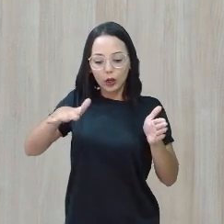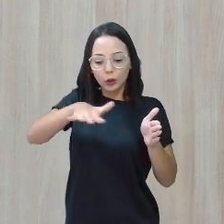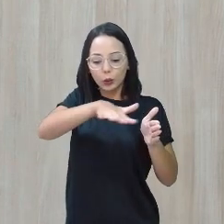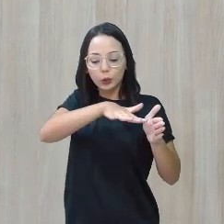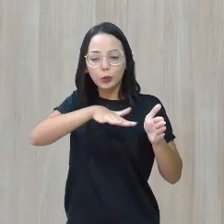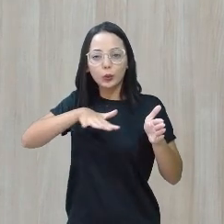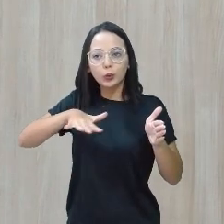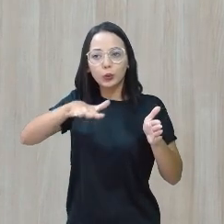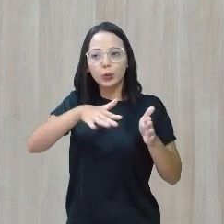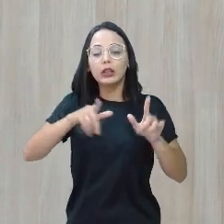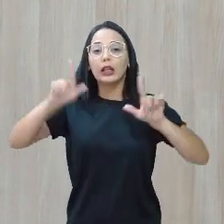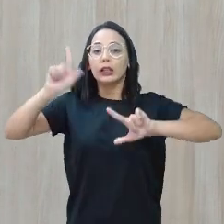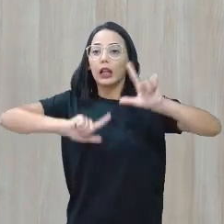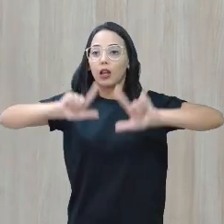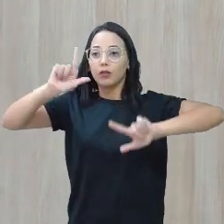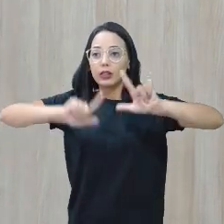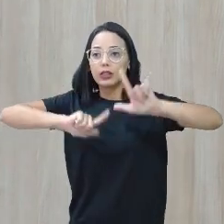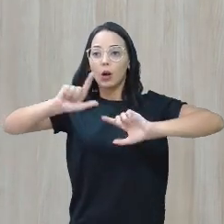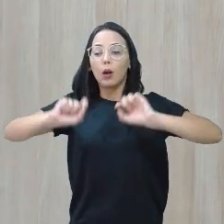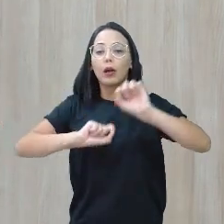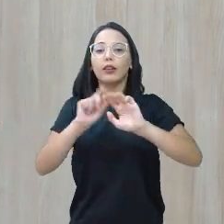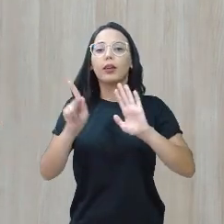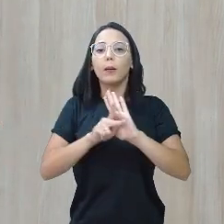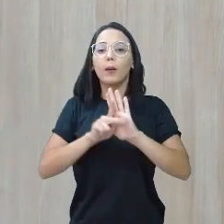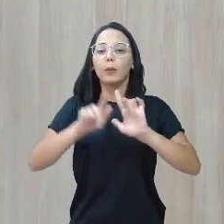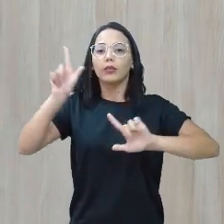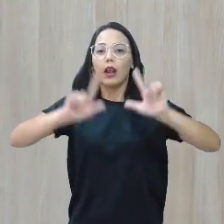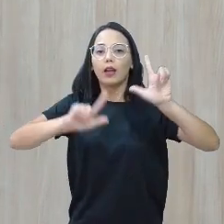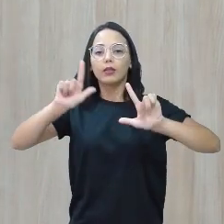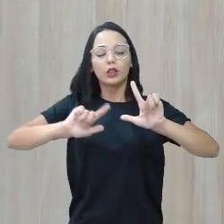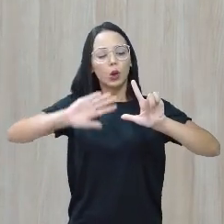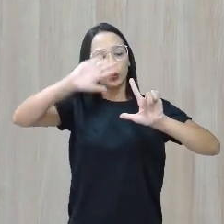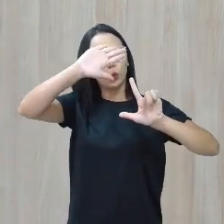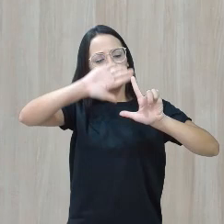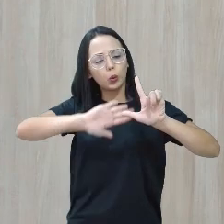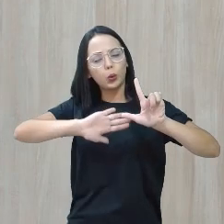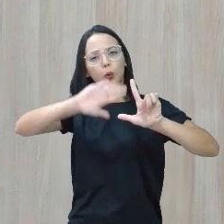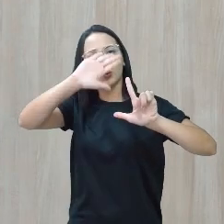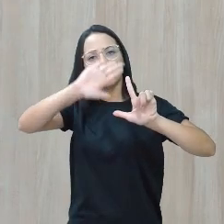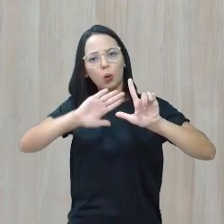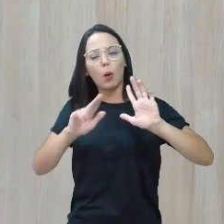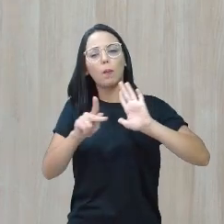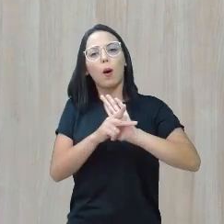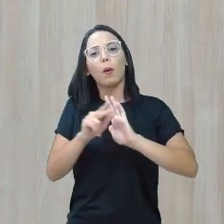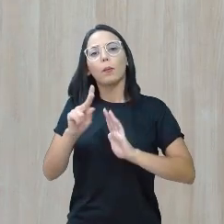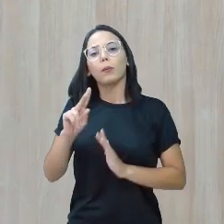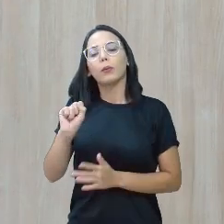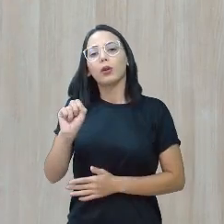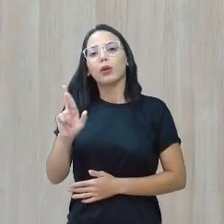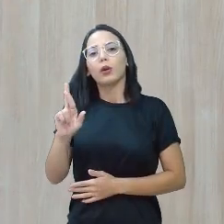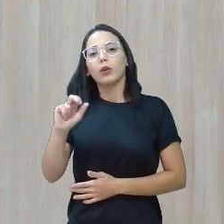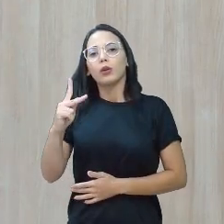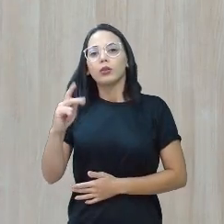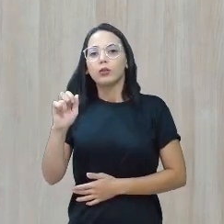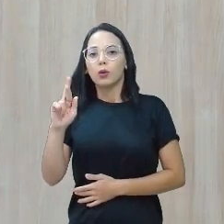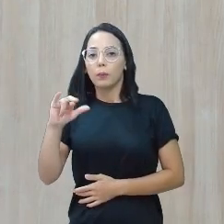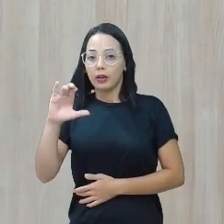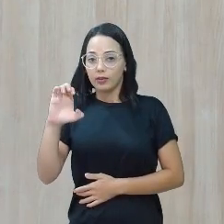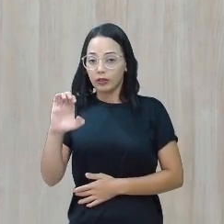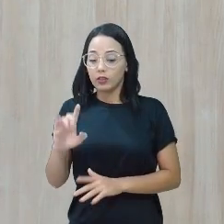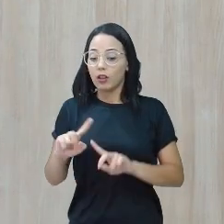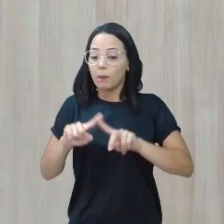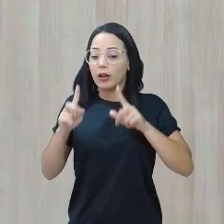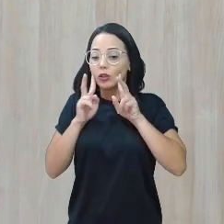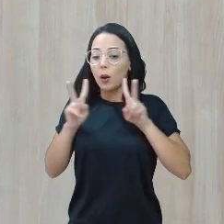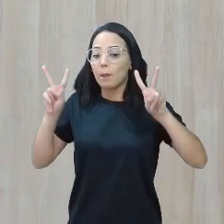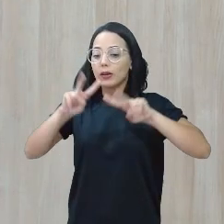mesa. Aqui no televisor, né? Aqui na televisão, a gente tem a partezinha aqui do vidro sendo a superfície. Então, a gente observa que agora a